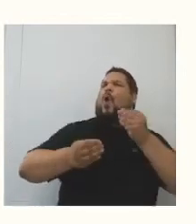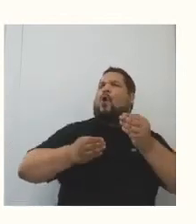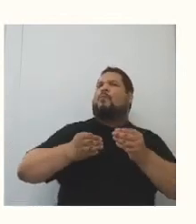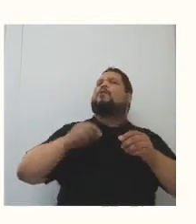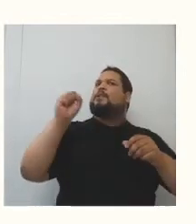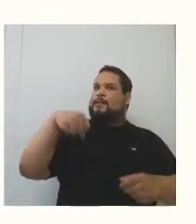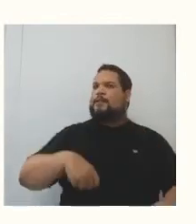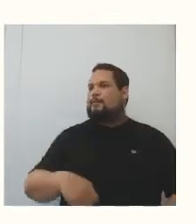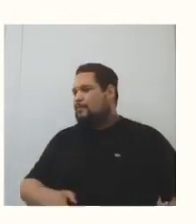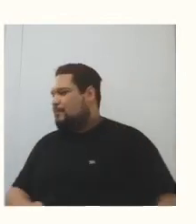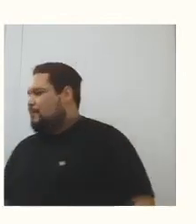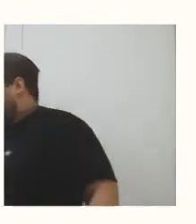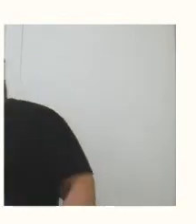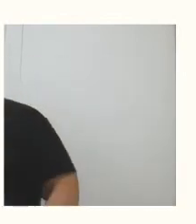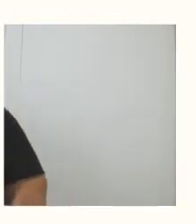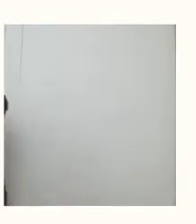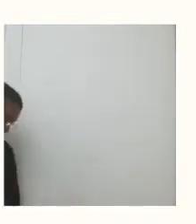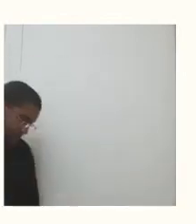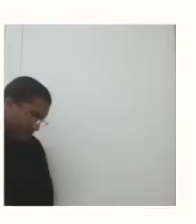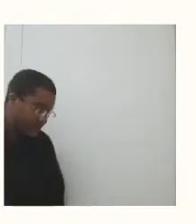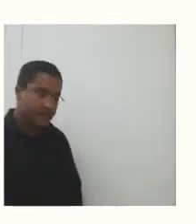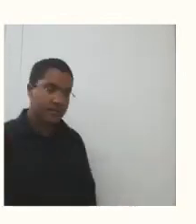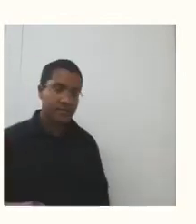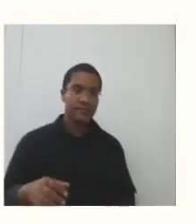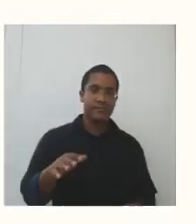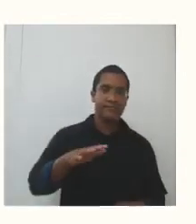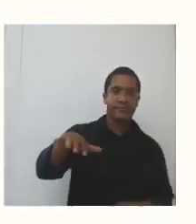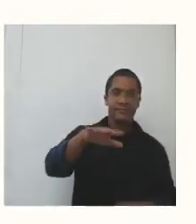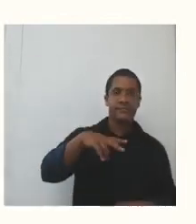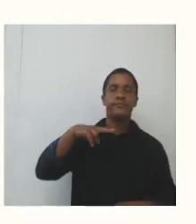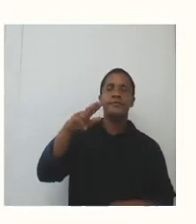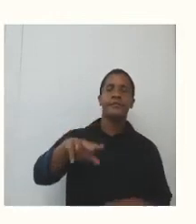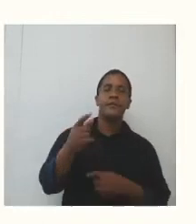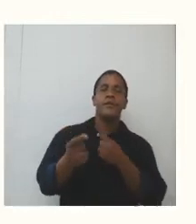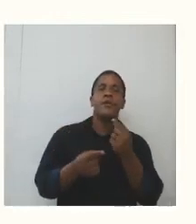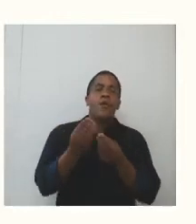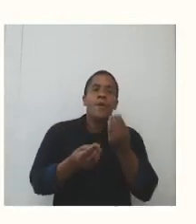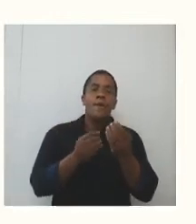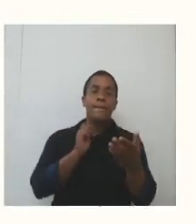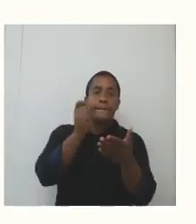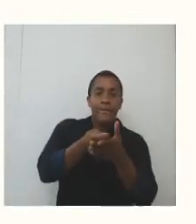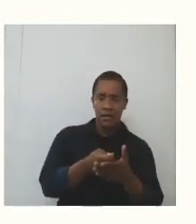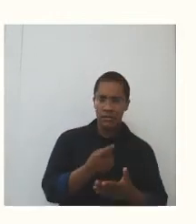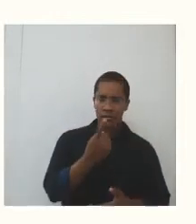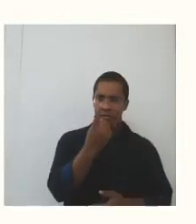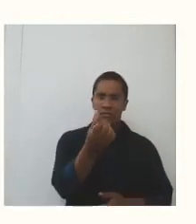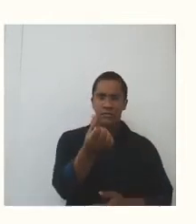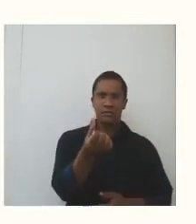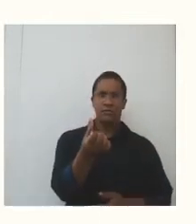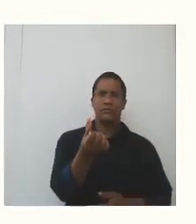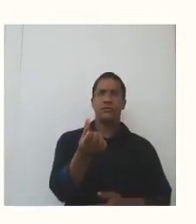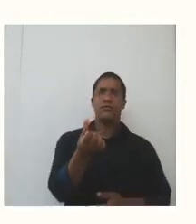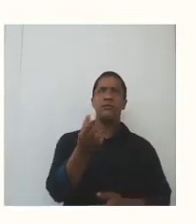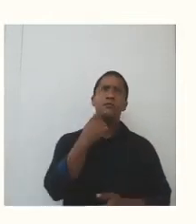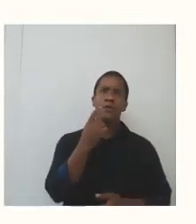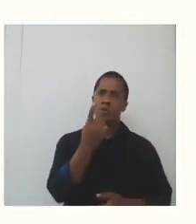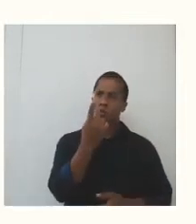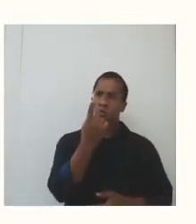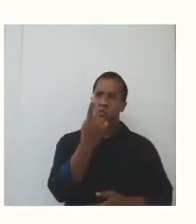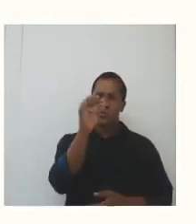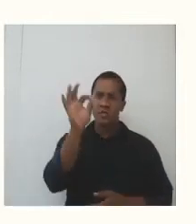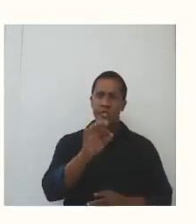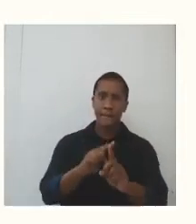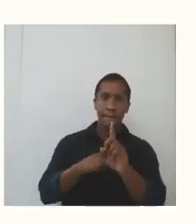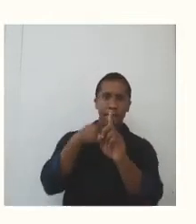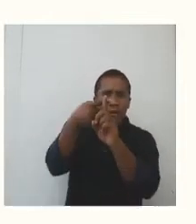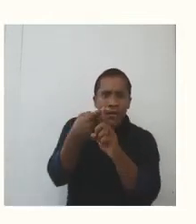Sim. E os comerciantes portugueses pagariam, na verdade, nesse momento, 16%. Quer dizer, 1% a mais,